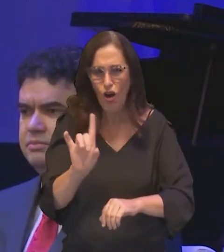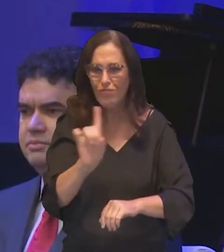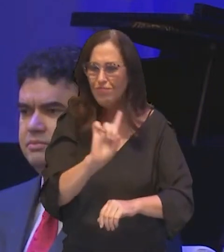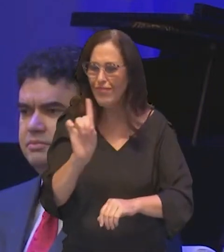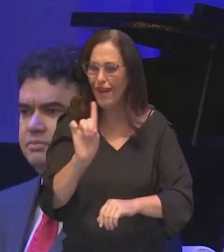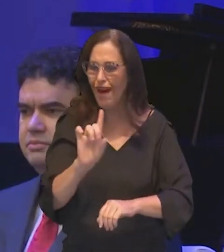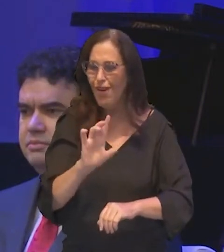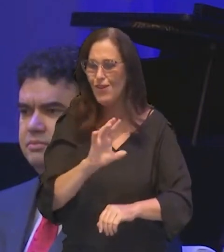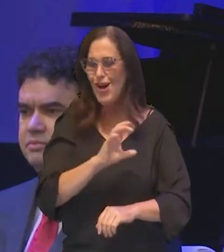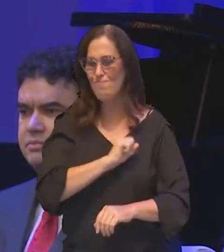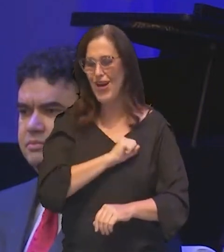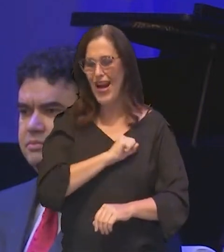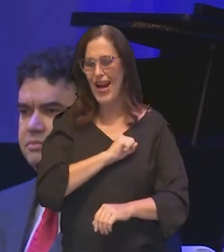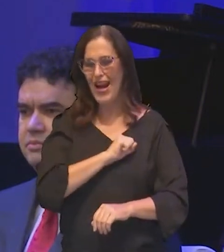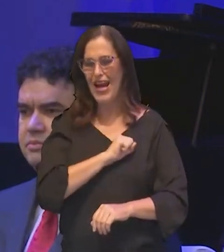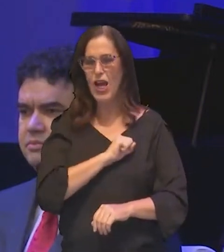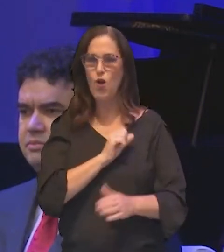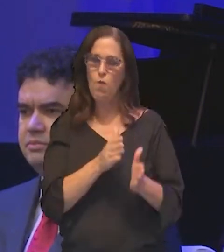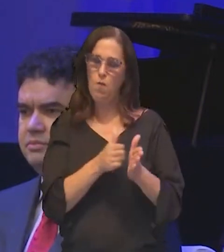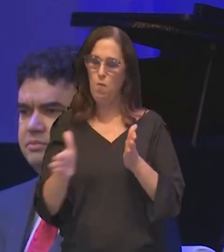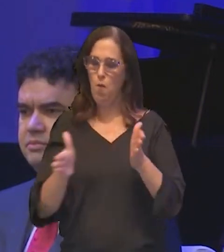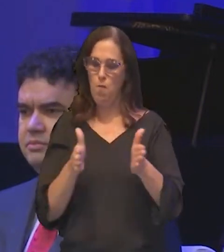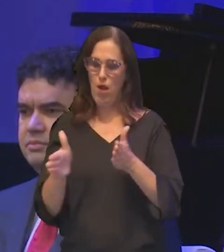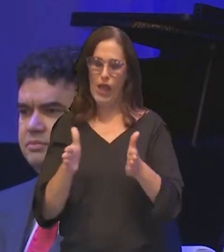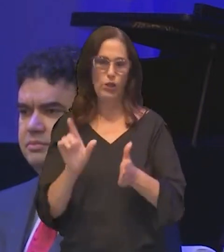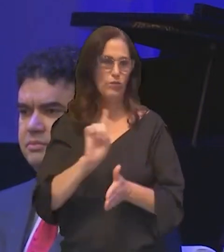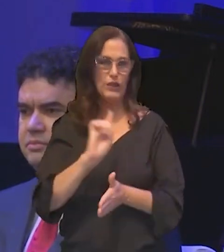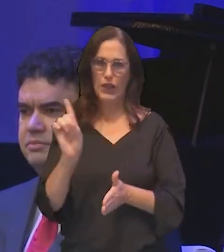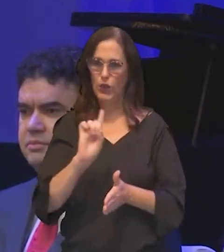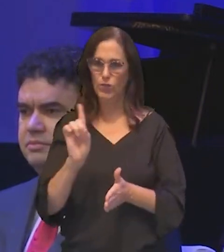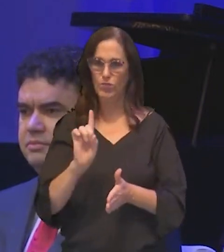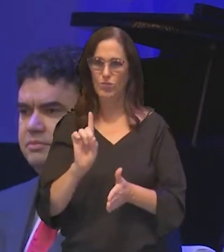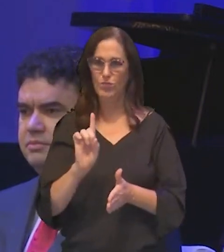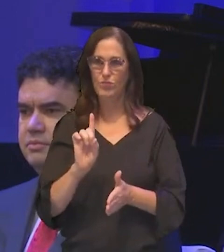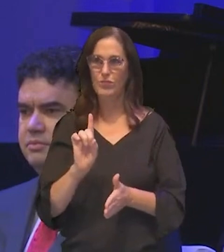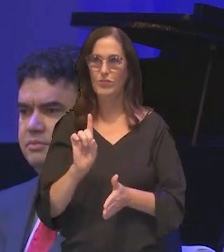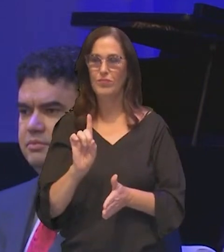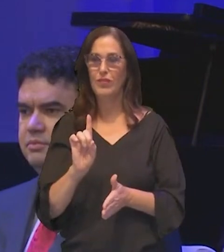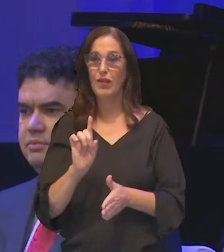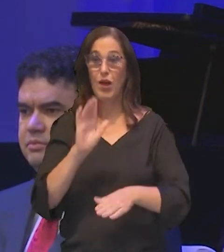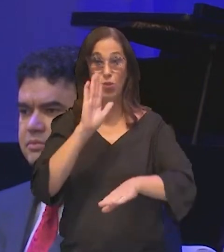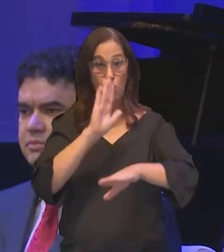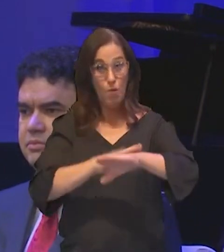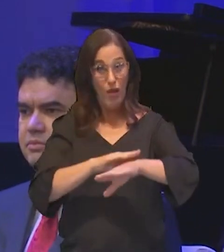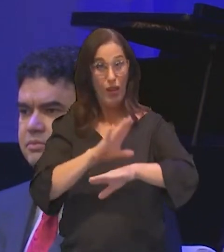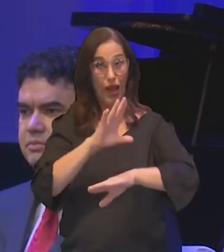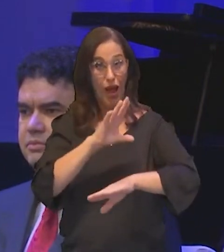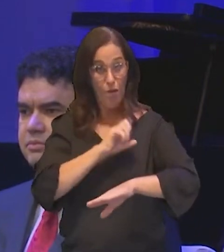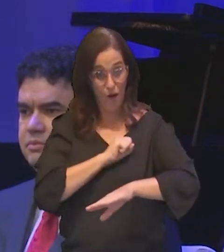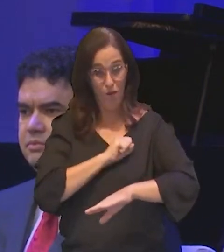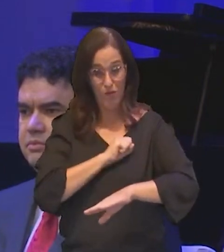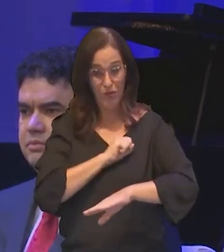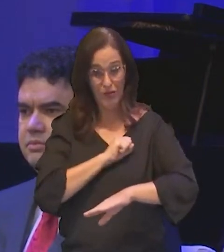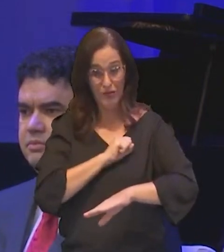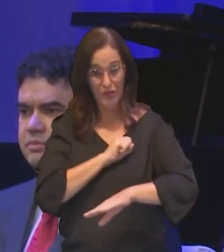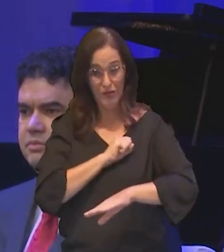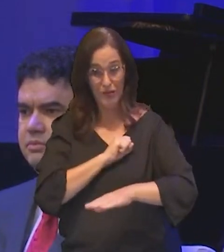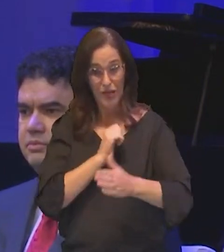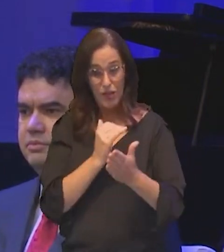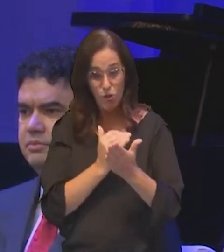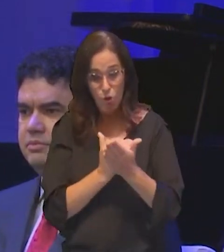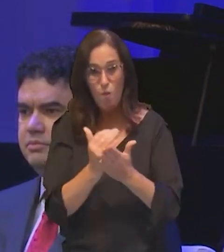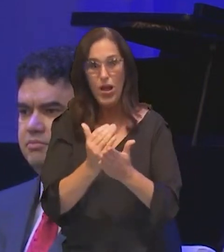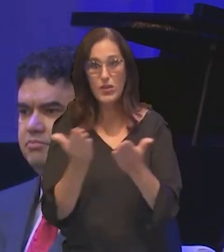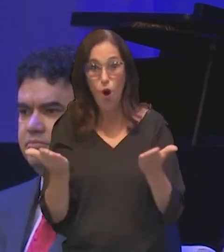amar não é para uma fase da minha vida, mas quando nós amamos, que seja a partir dessa